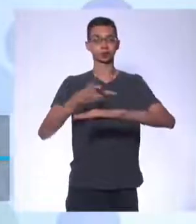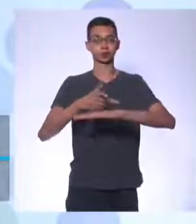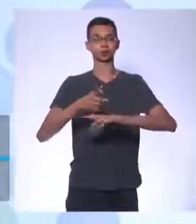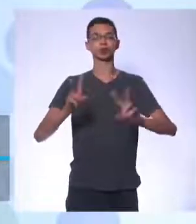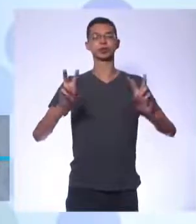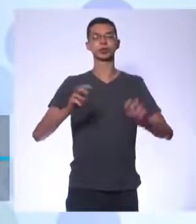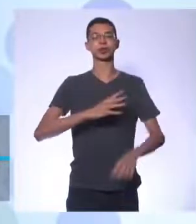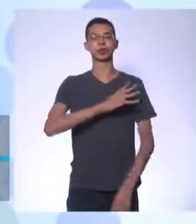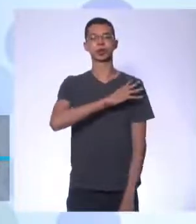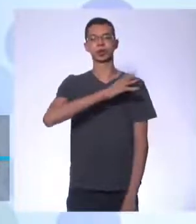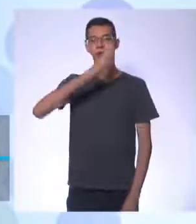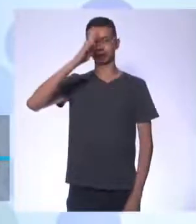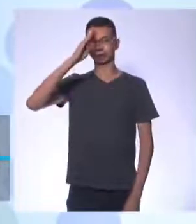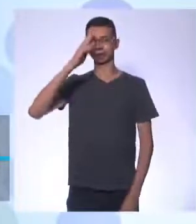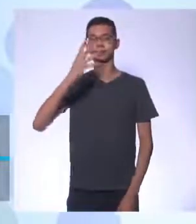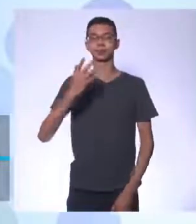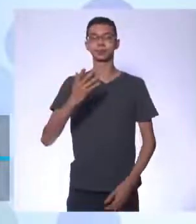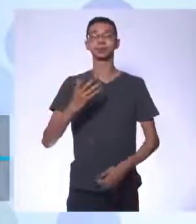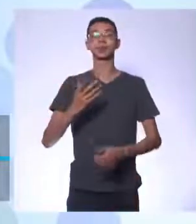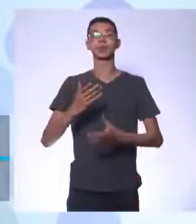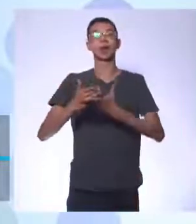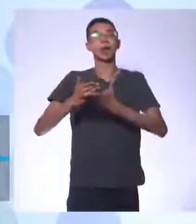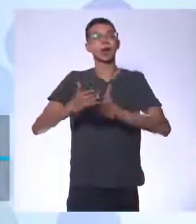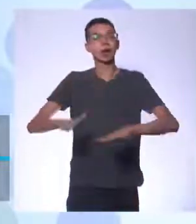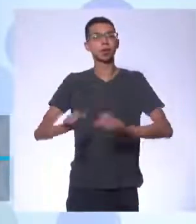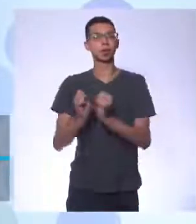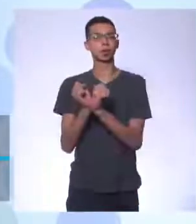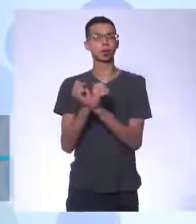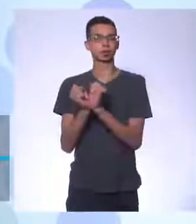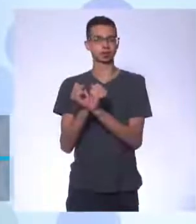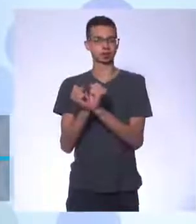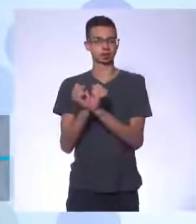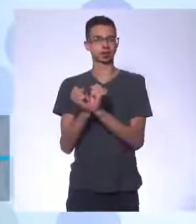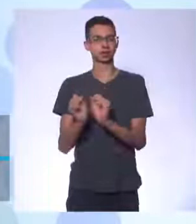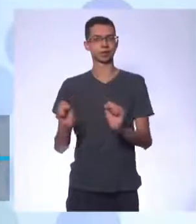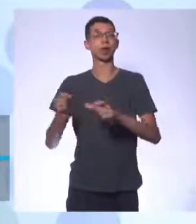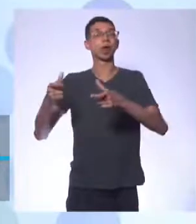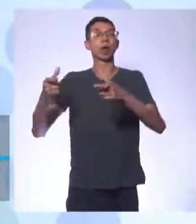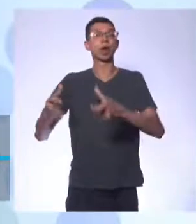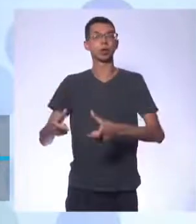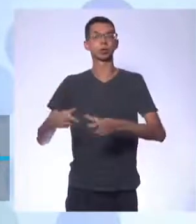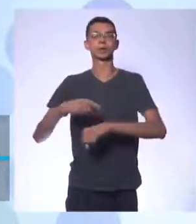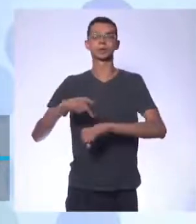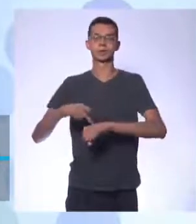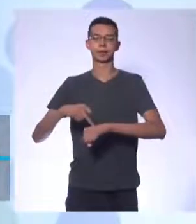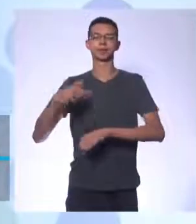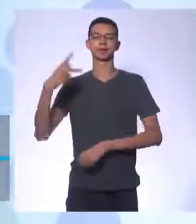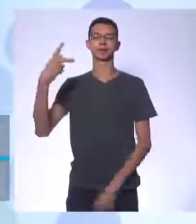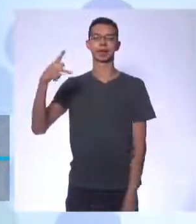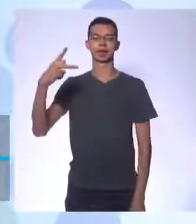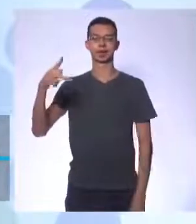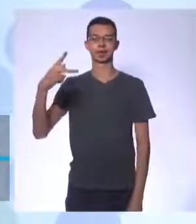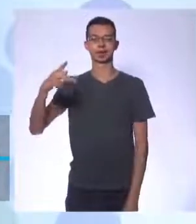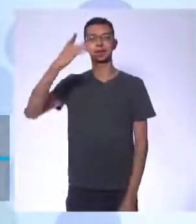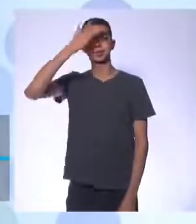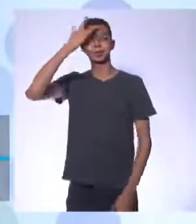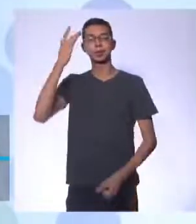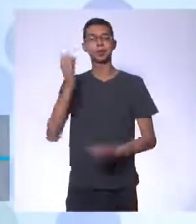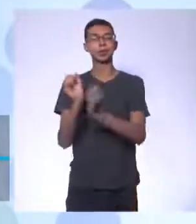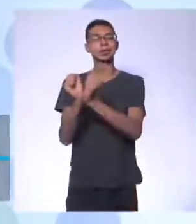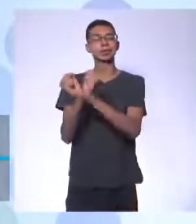movimento abolicionista surge ali na Guerra do Paraguai, quando muitos dos escravizados